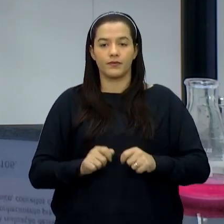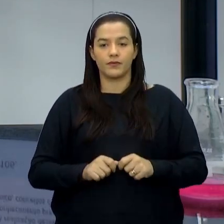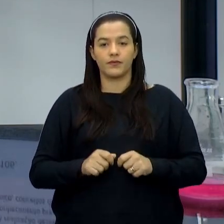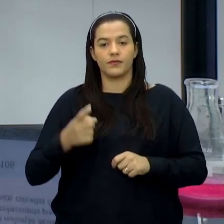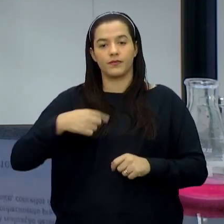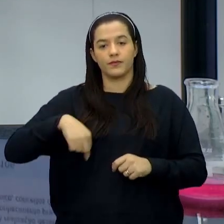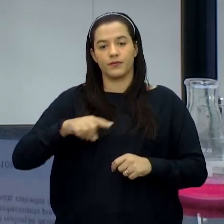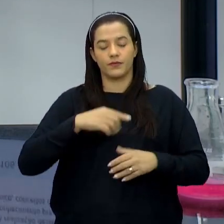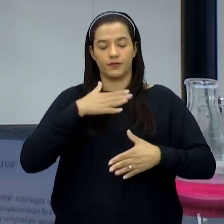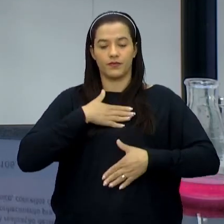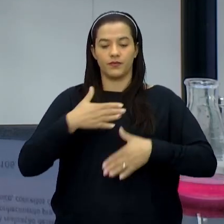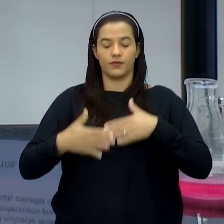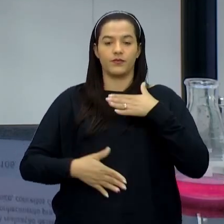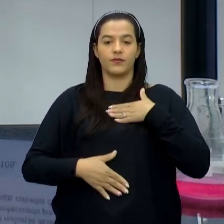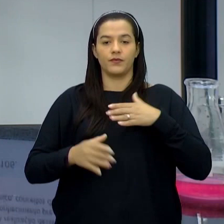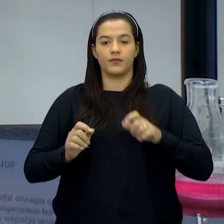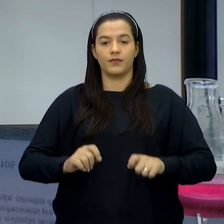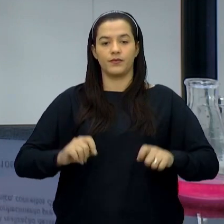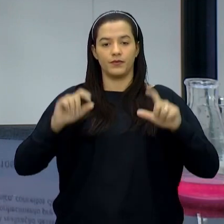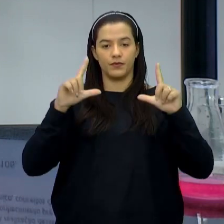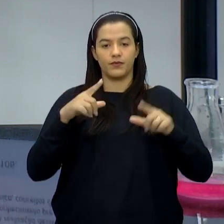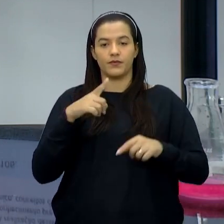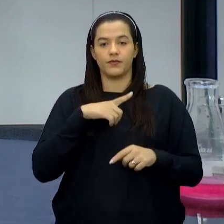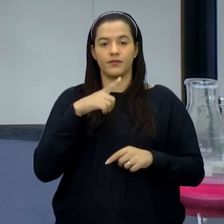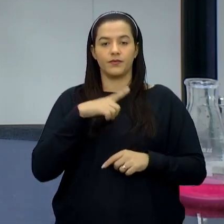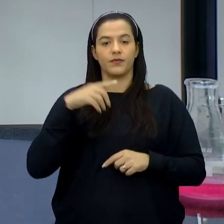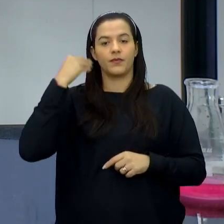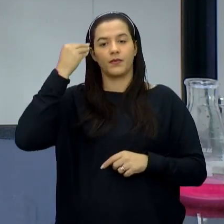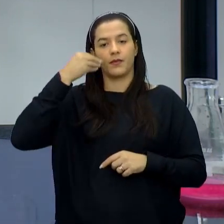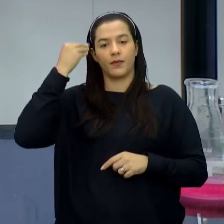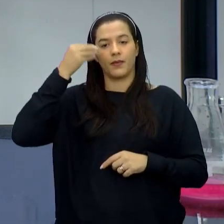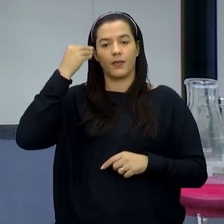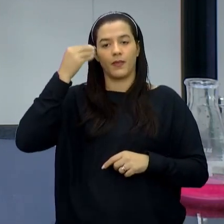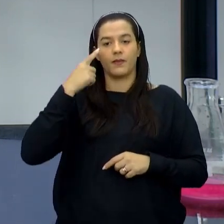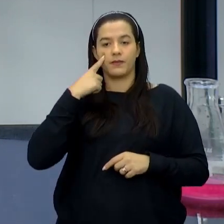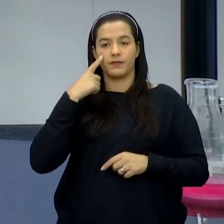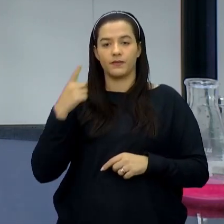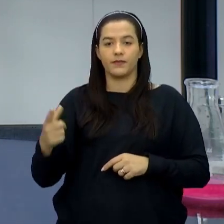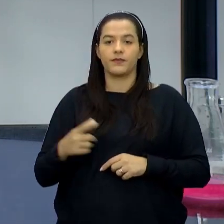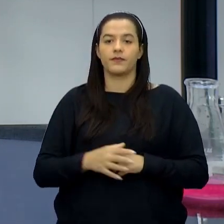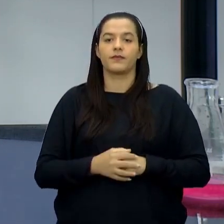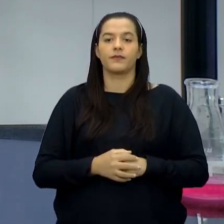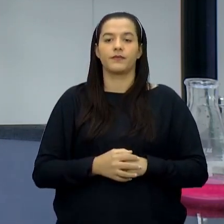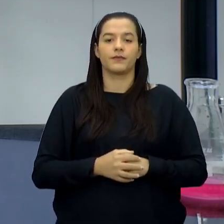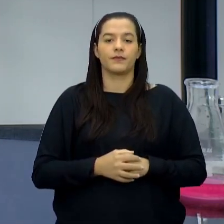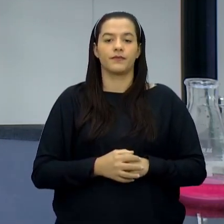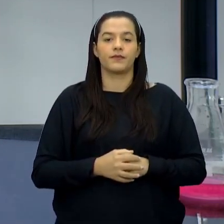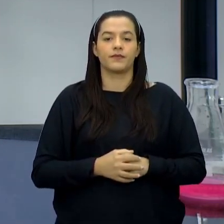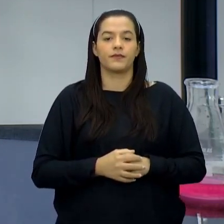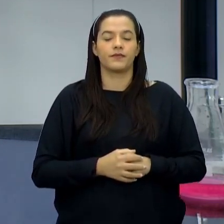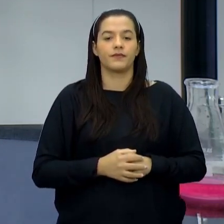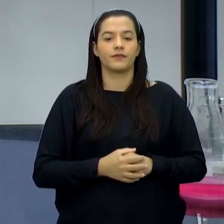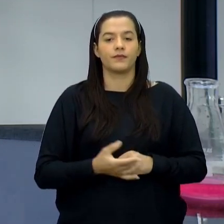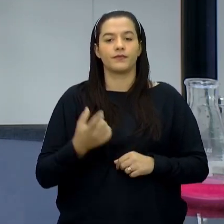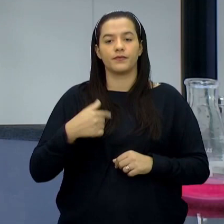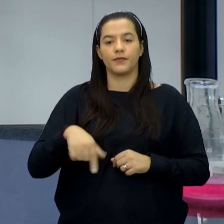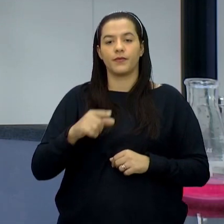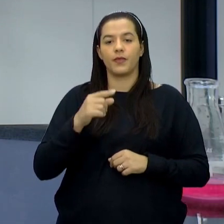no nosso corpo. Então eu trouxe uma experiência, que é a reação do sopro